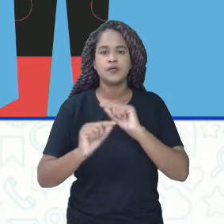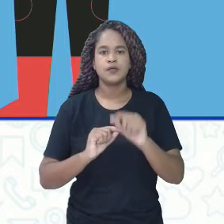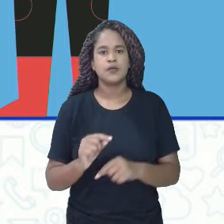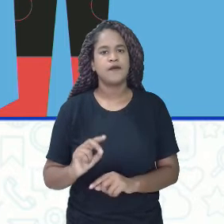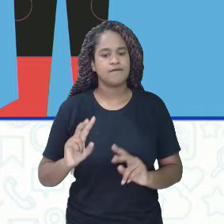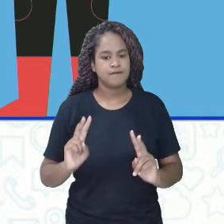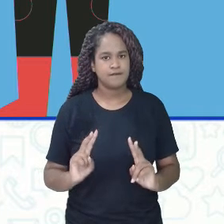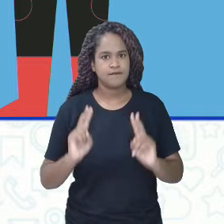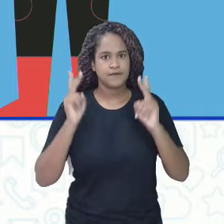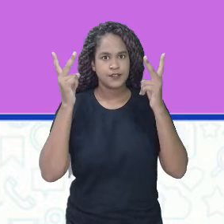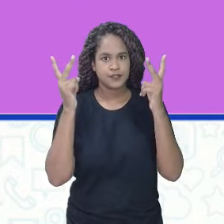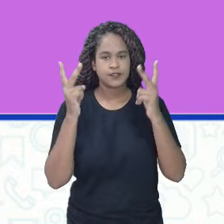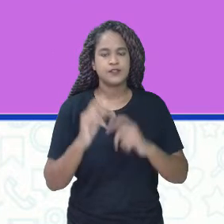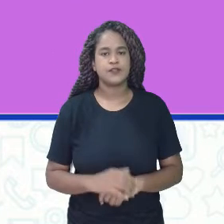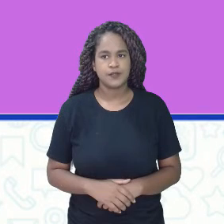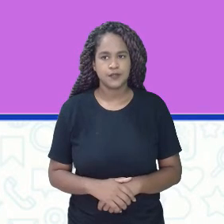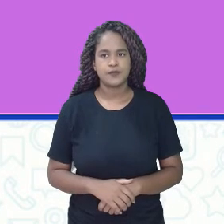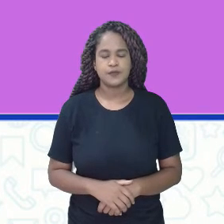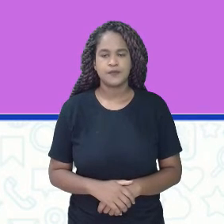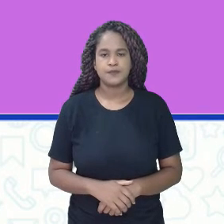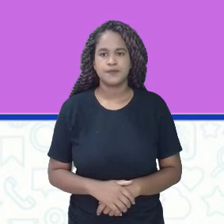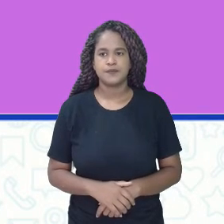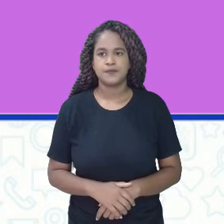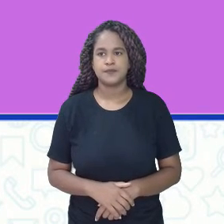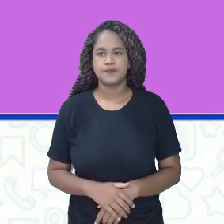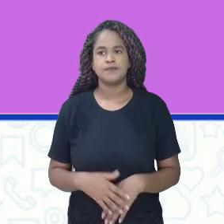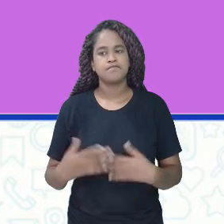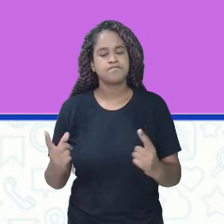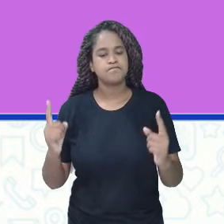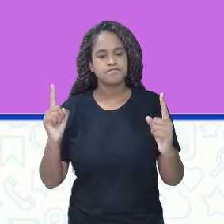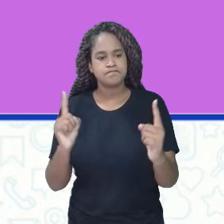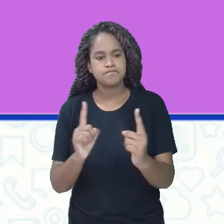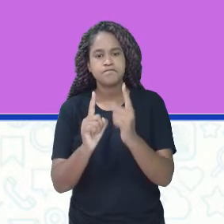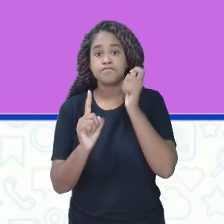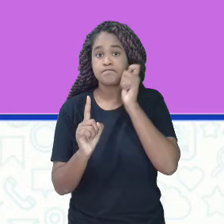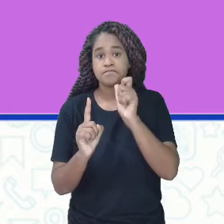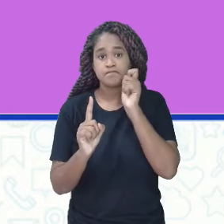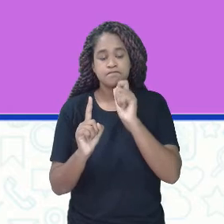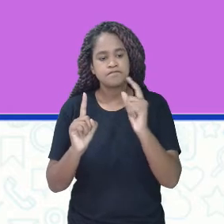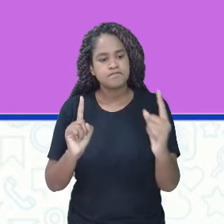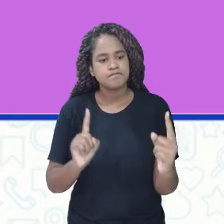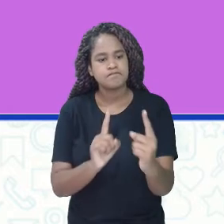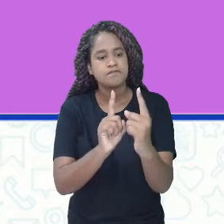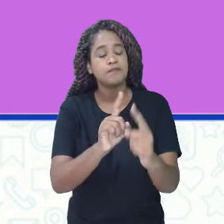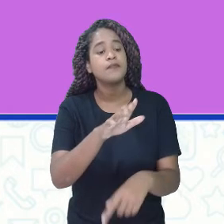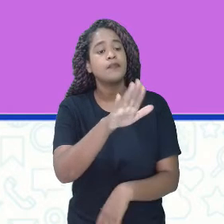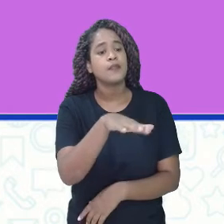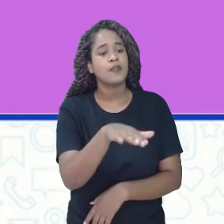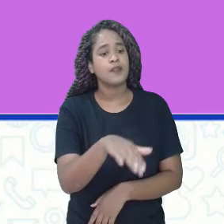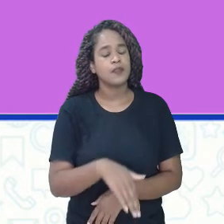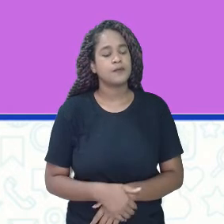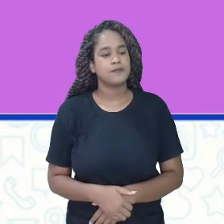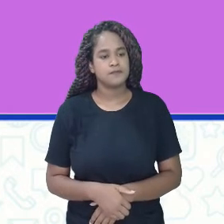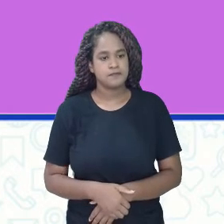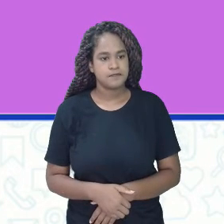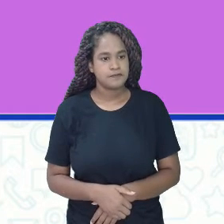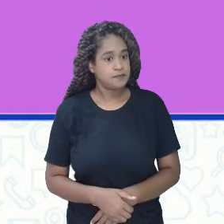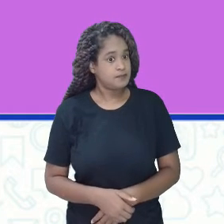grande vitória feminina. Aproximou-se de uma das mulheres e disse